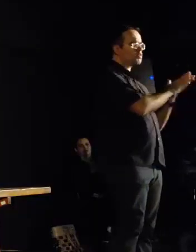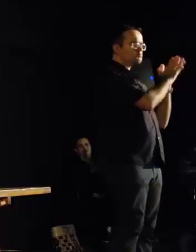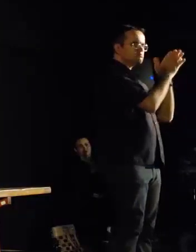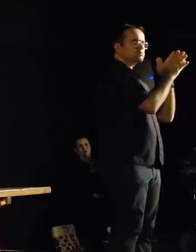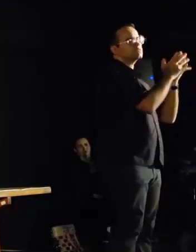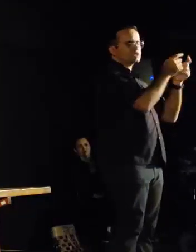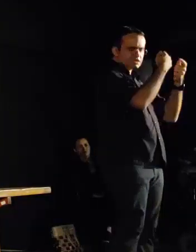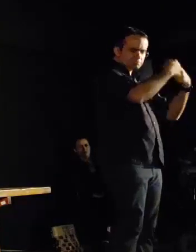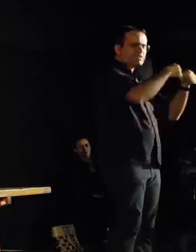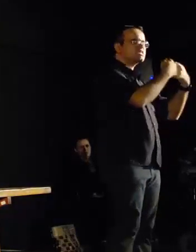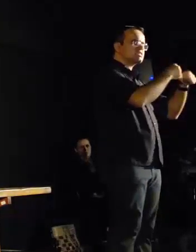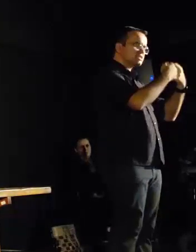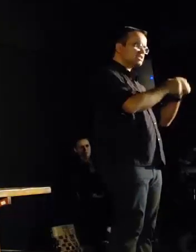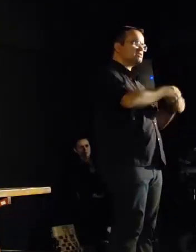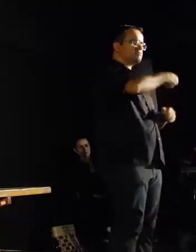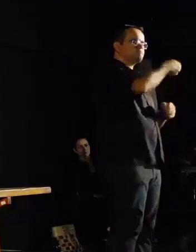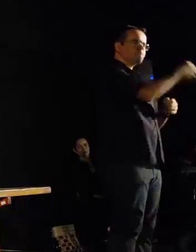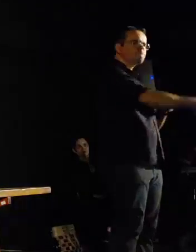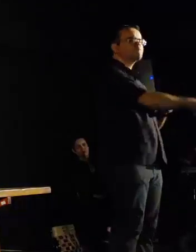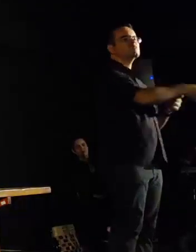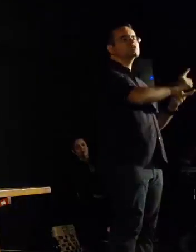suas vidas,